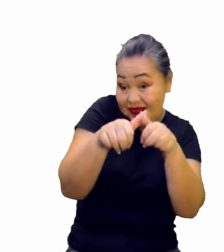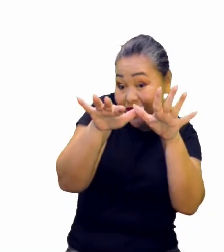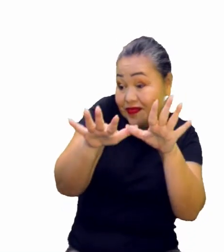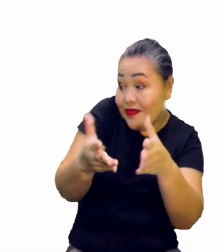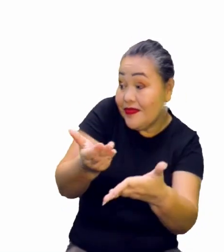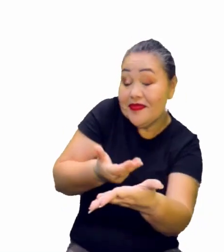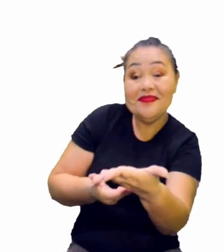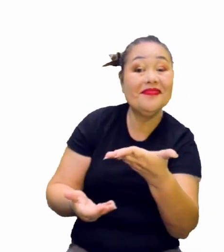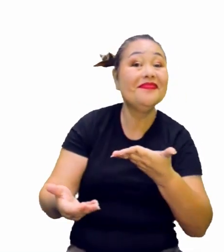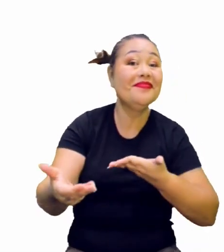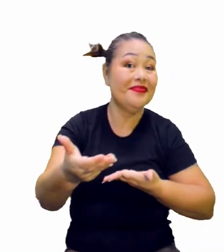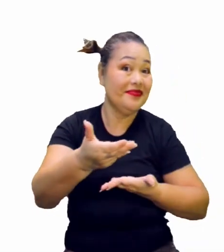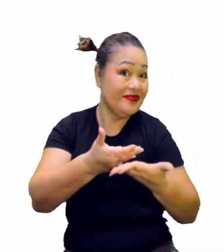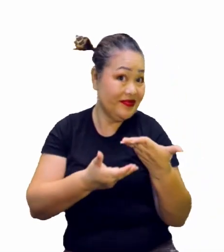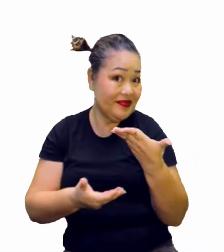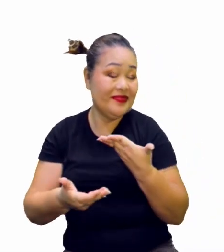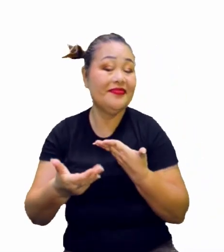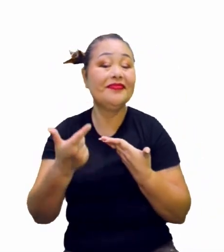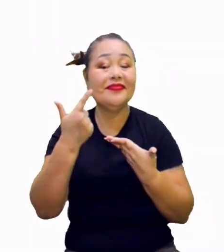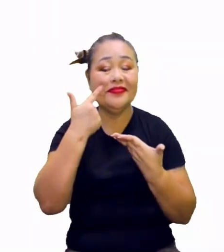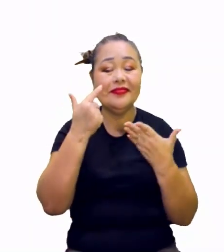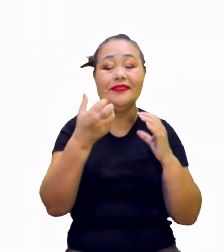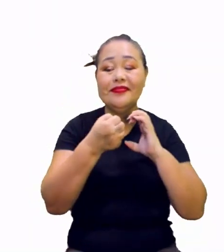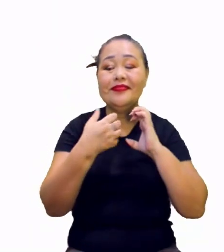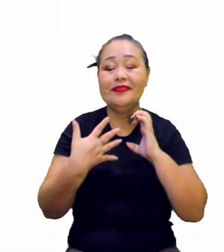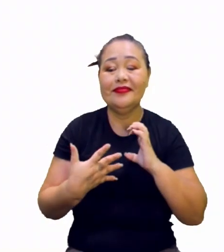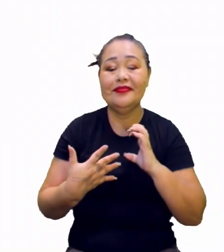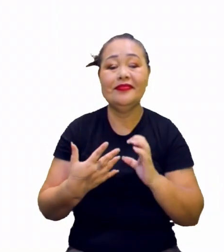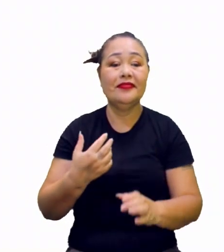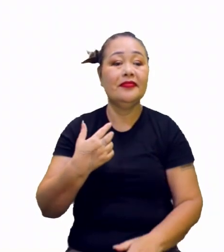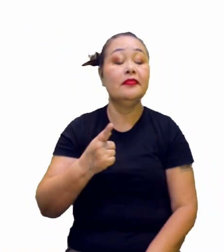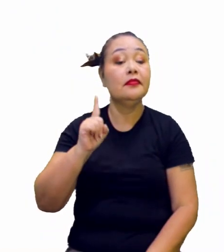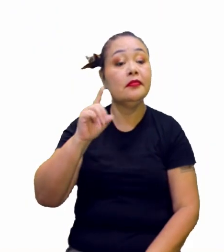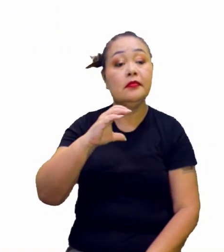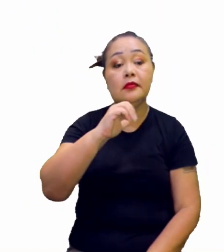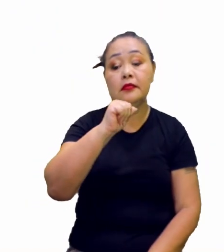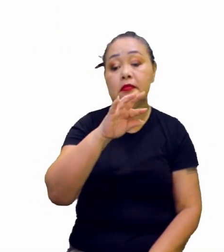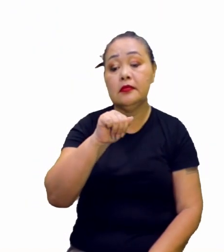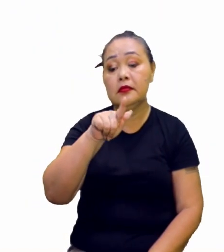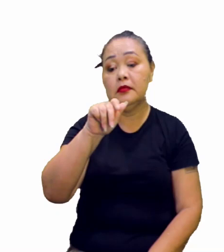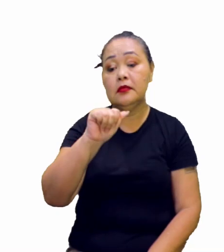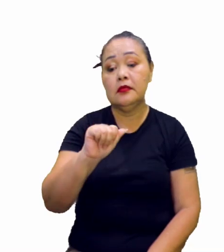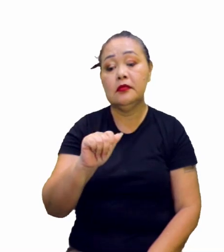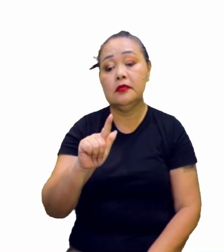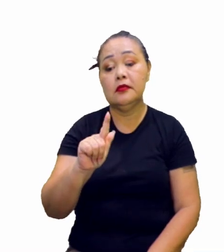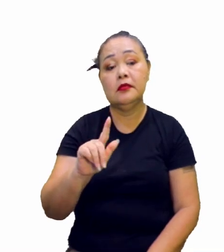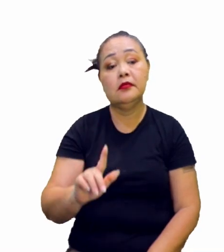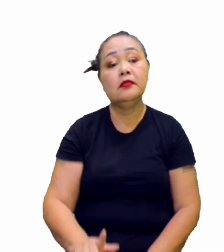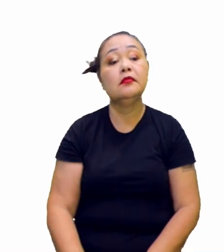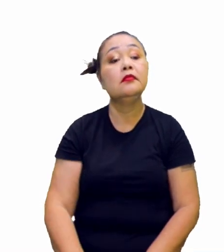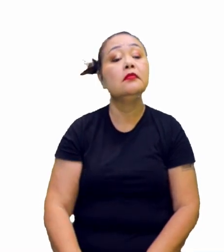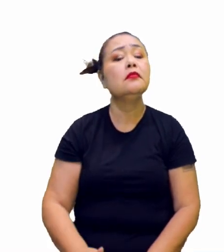interagir com isso aí. Nós vamos ver essas características. Já na Caatinga,